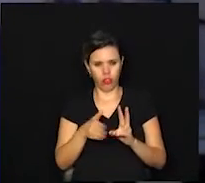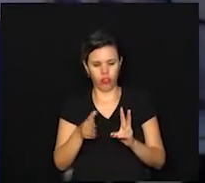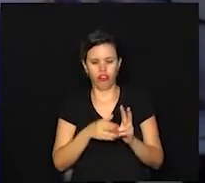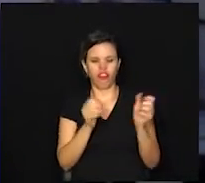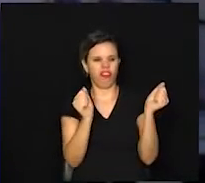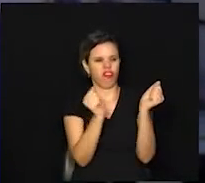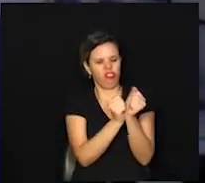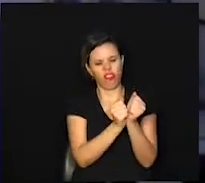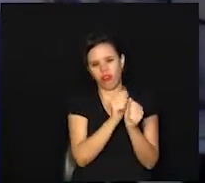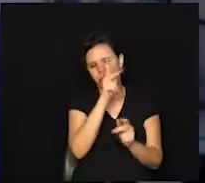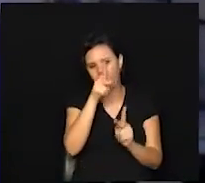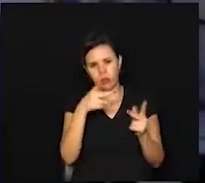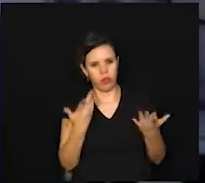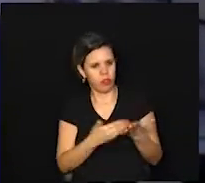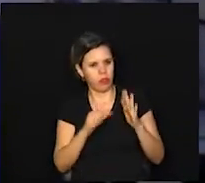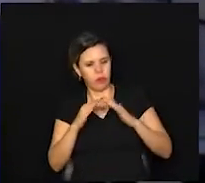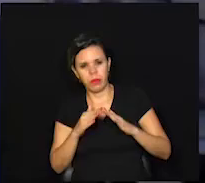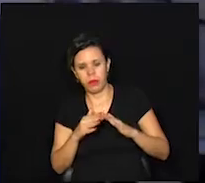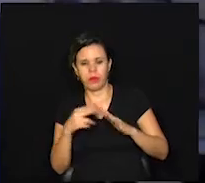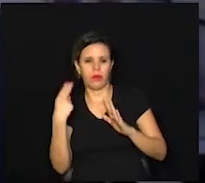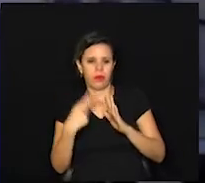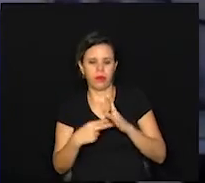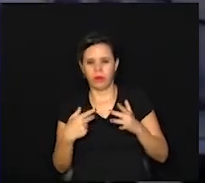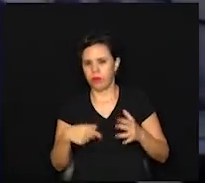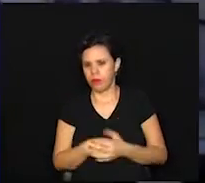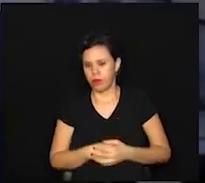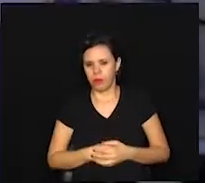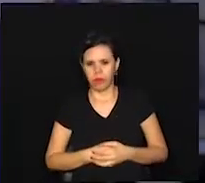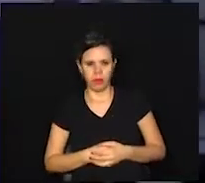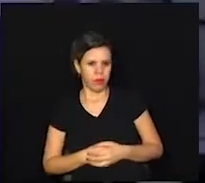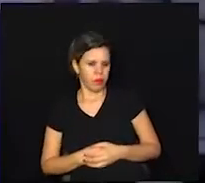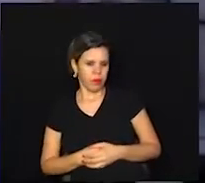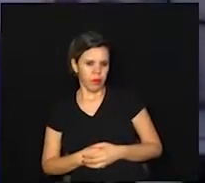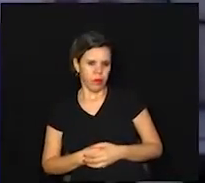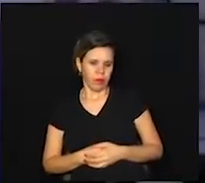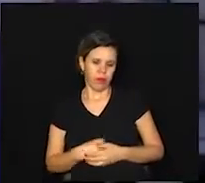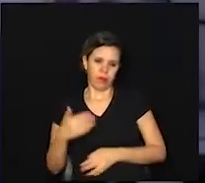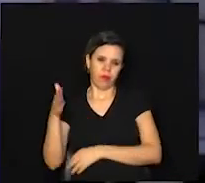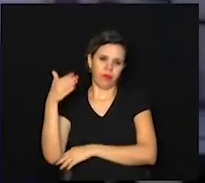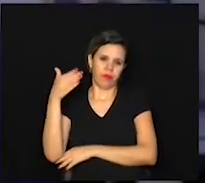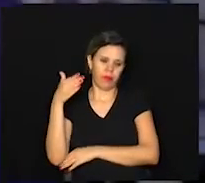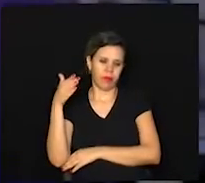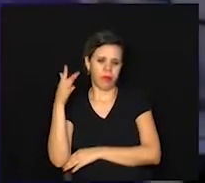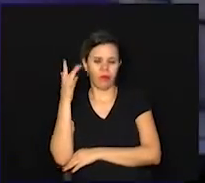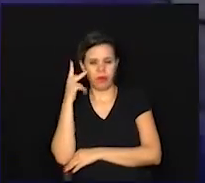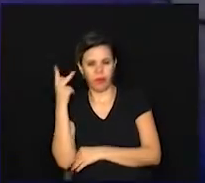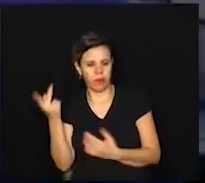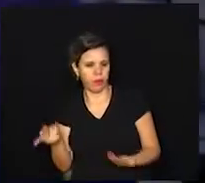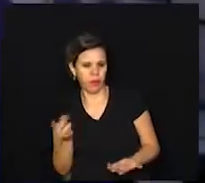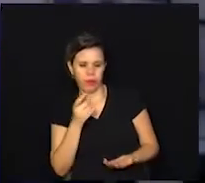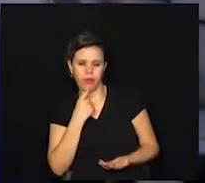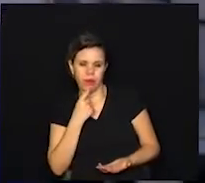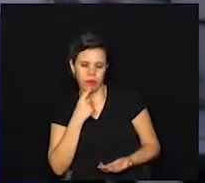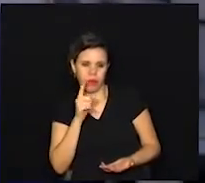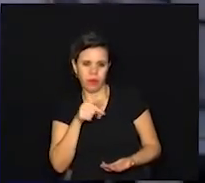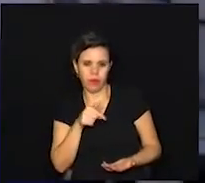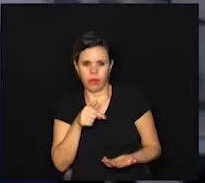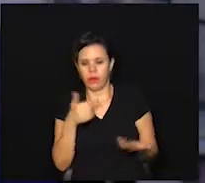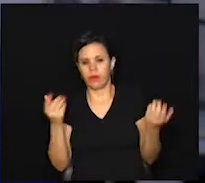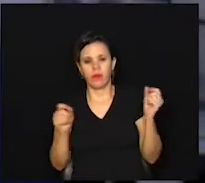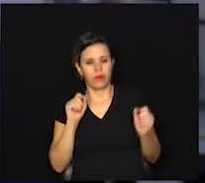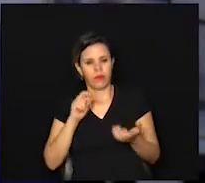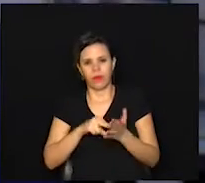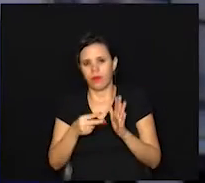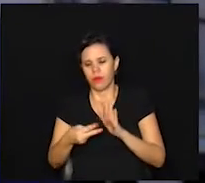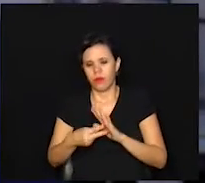escravocratas, com nome de escola, de autoestradas, né? Tem uma Bandeirantes que liga São Paulo e Campinas. O que é a Bandeirantes? O